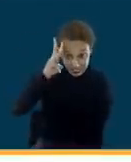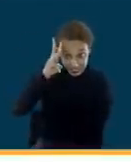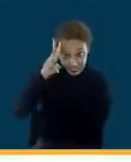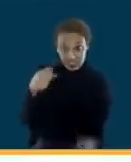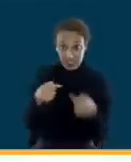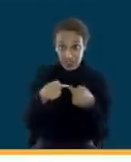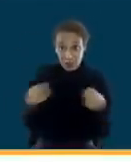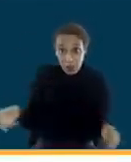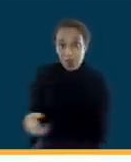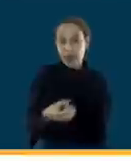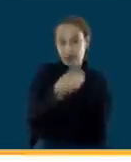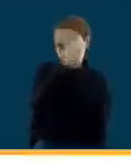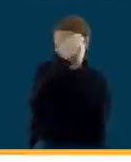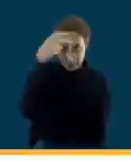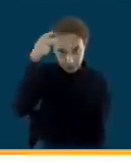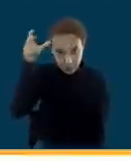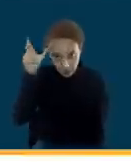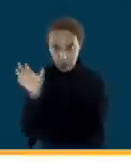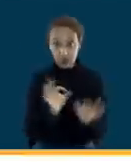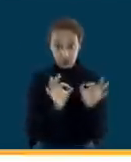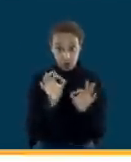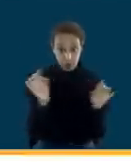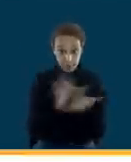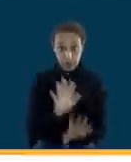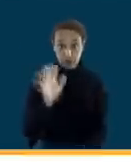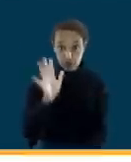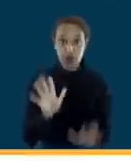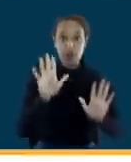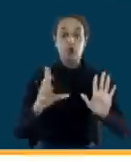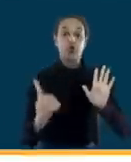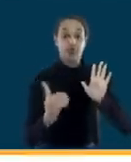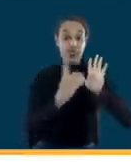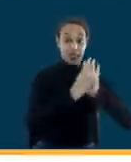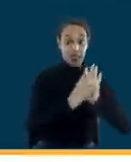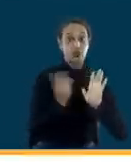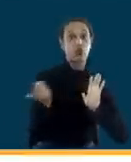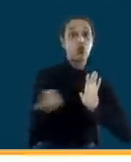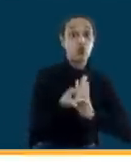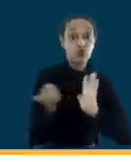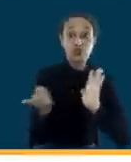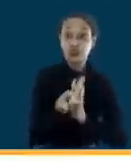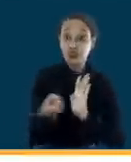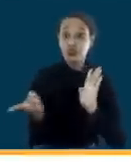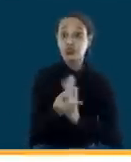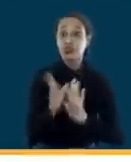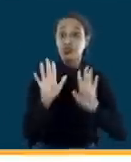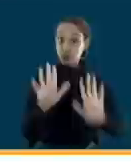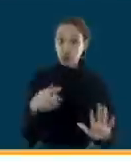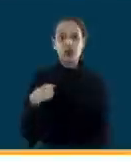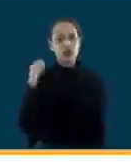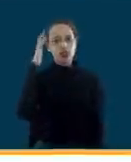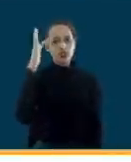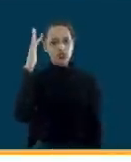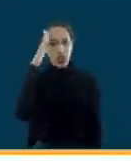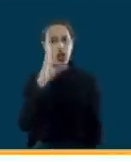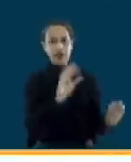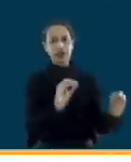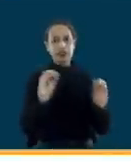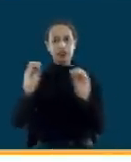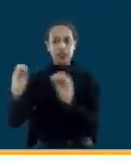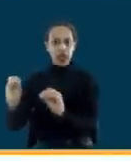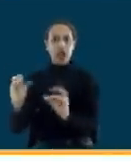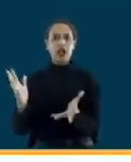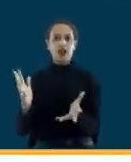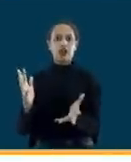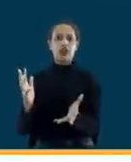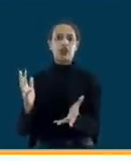na plataforma. O decreto continua tramitando. Nós imaginávamos, inclusive, que ele já estava no Ministério da